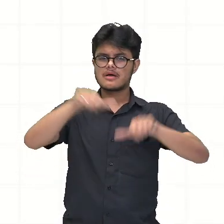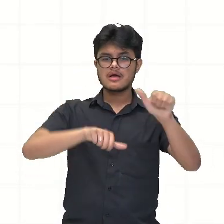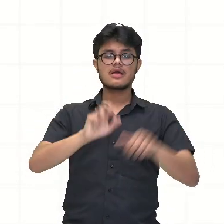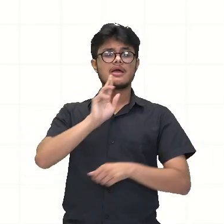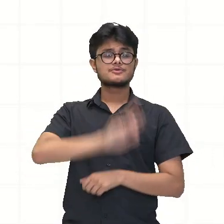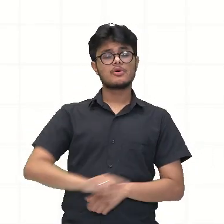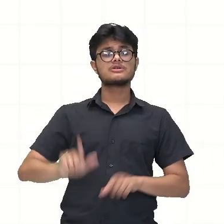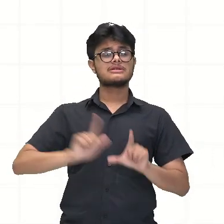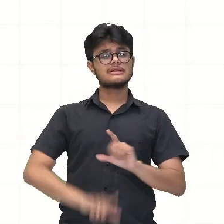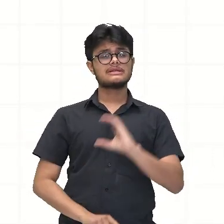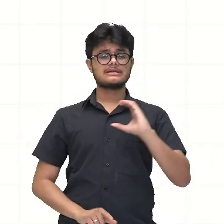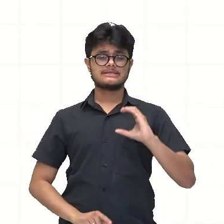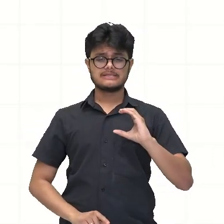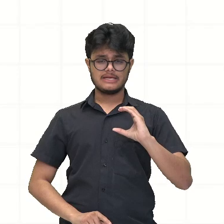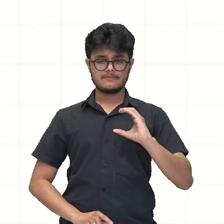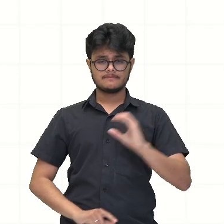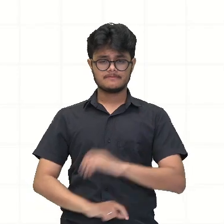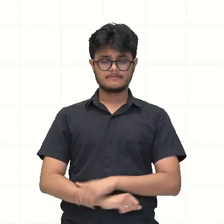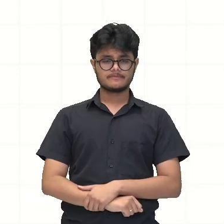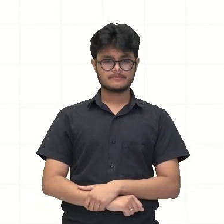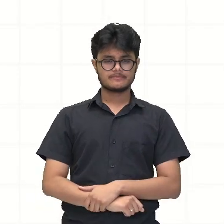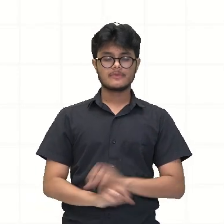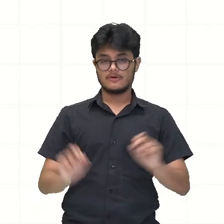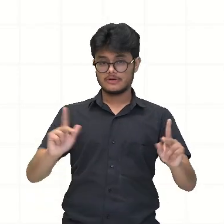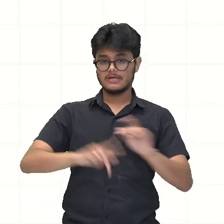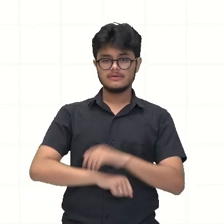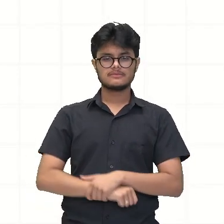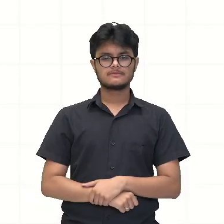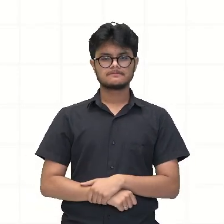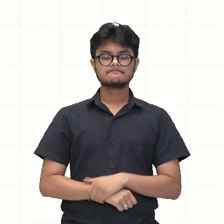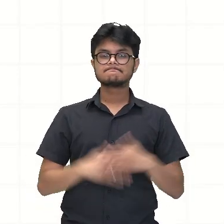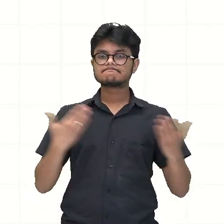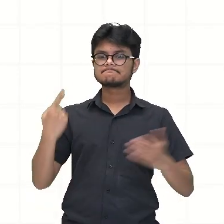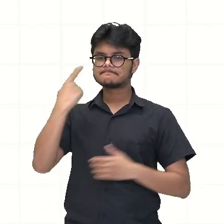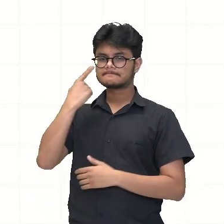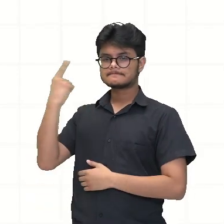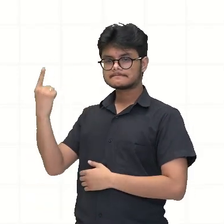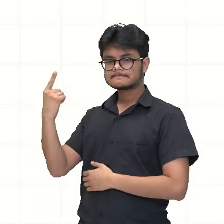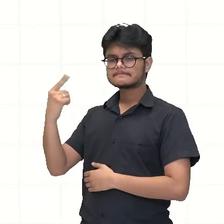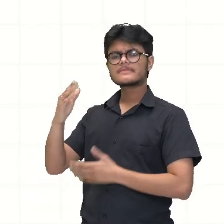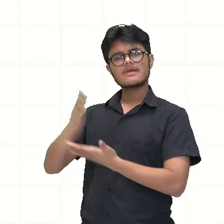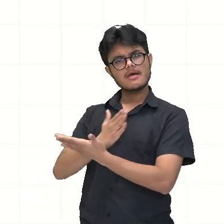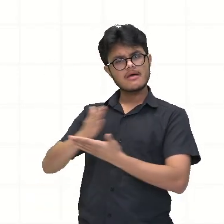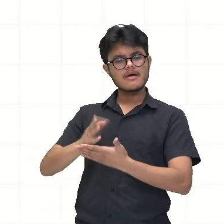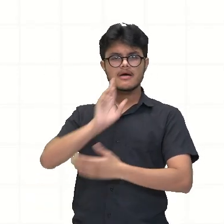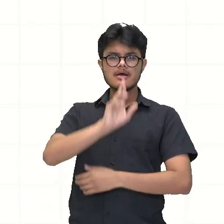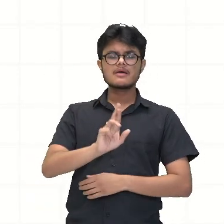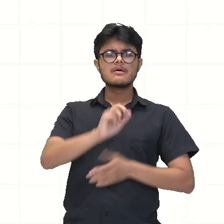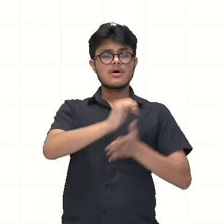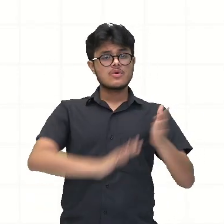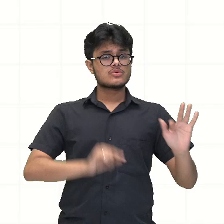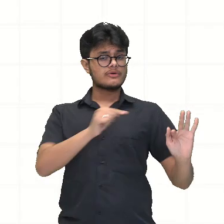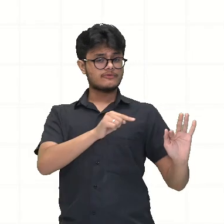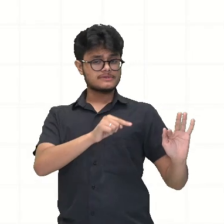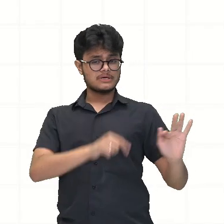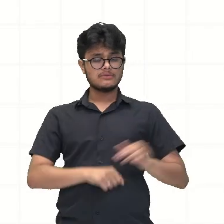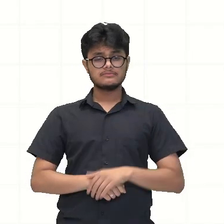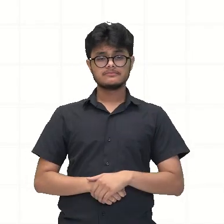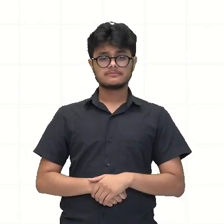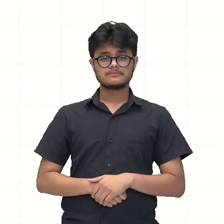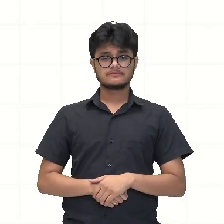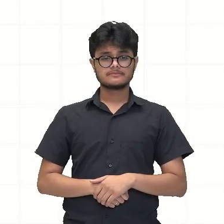Resposta, letra C, tá bom? Então, a gente viu aí algumas questões sobre função,